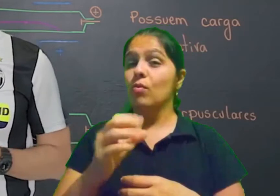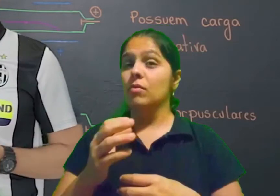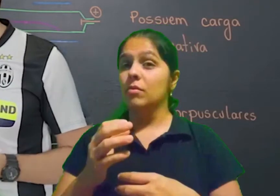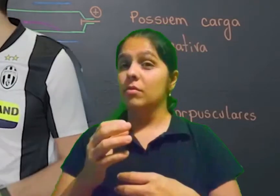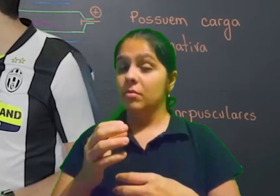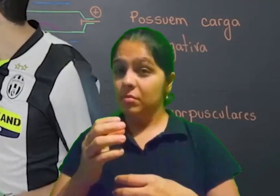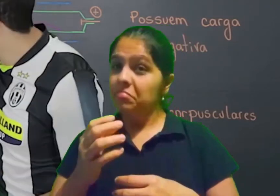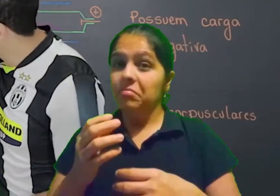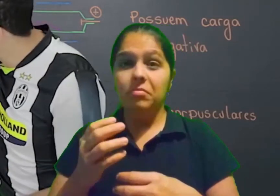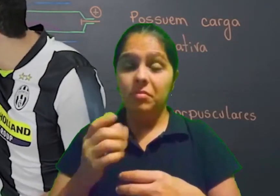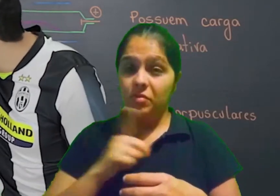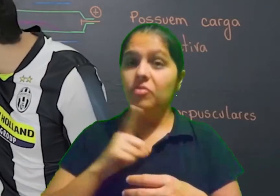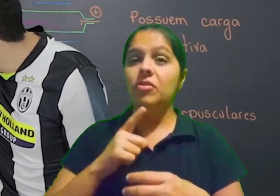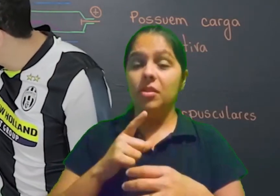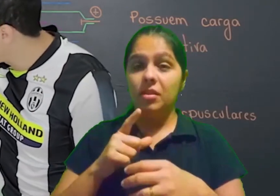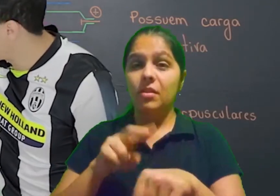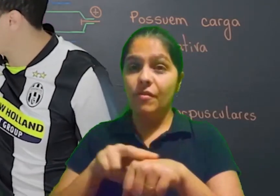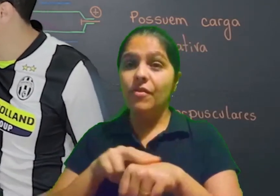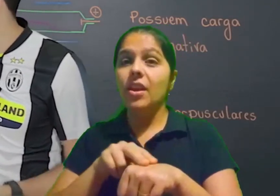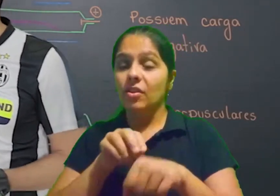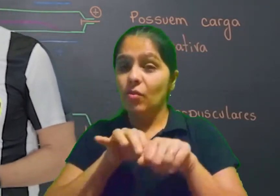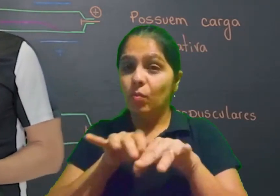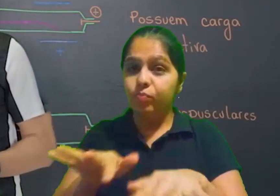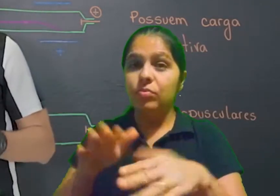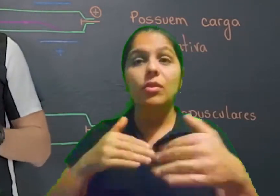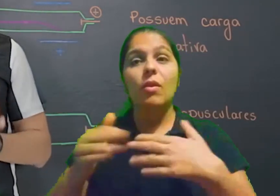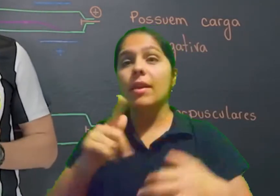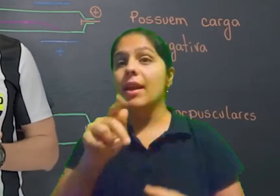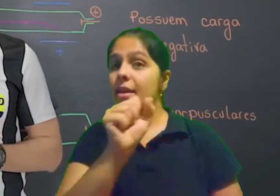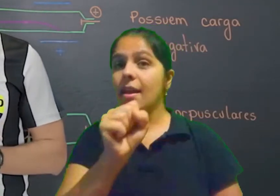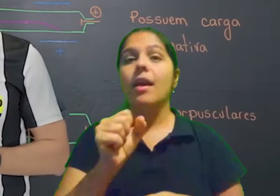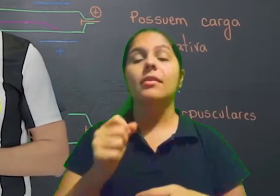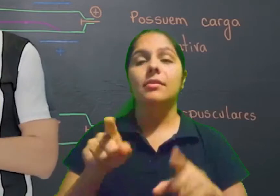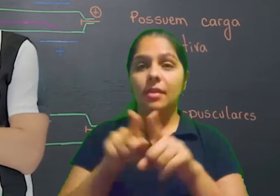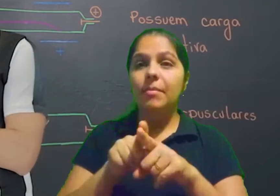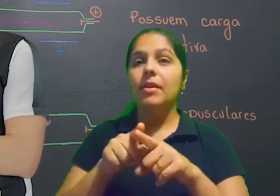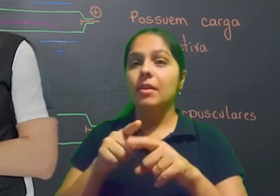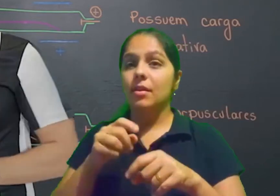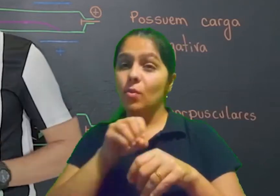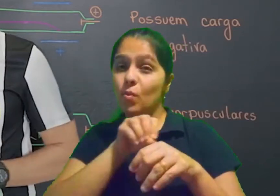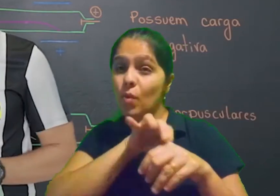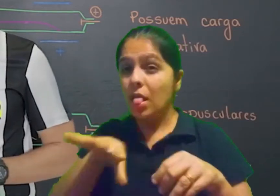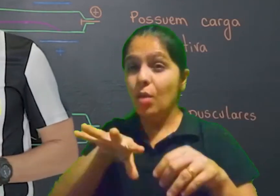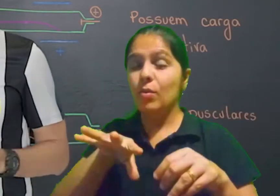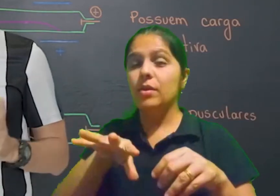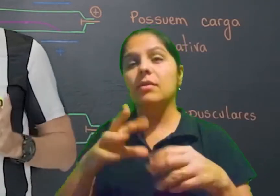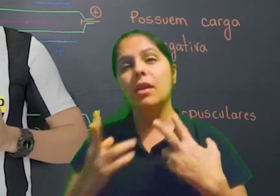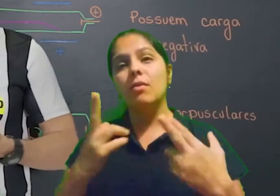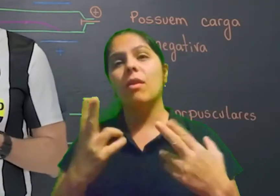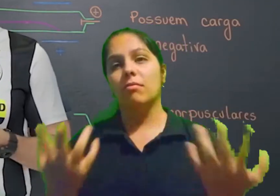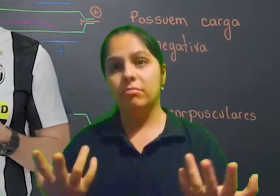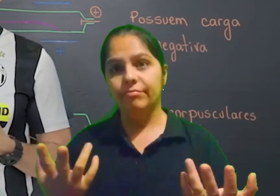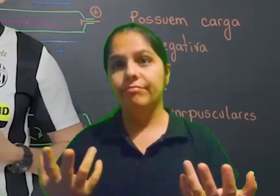esverdeado. Qualquer gás que tivesse lá dentro, o raio que surgia era o mesmo.